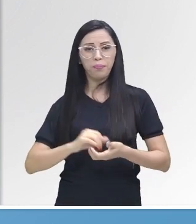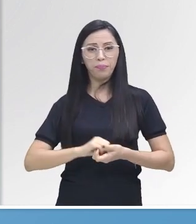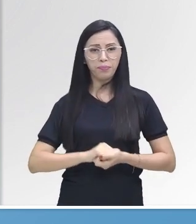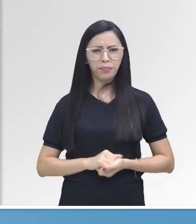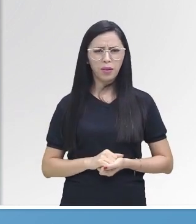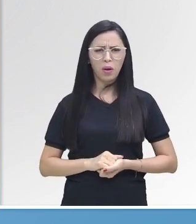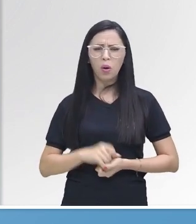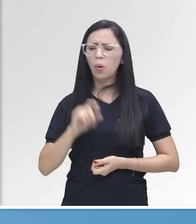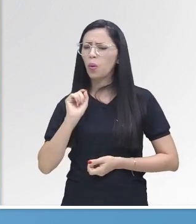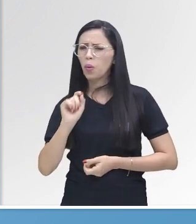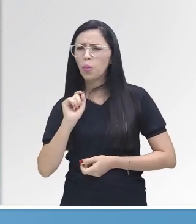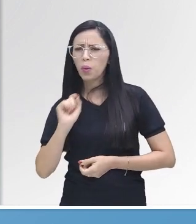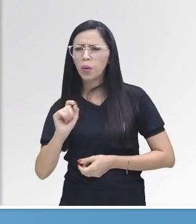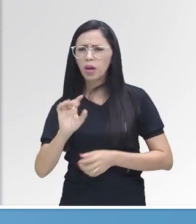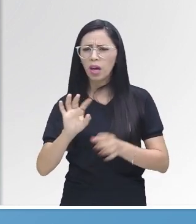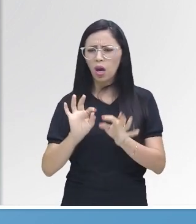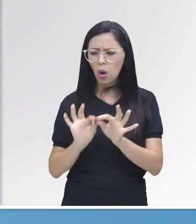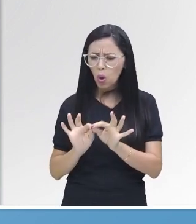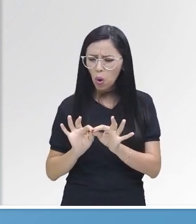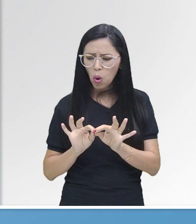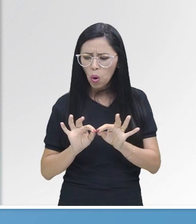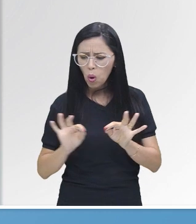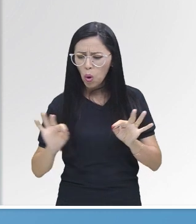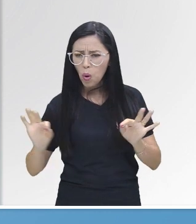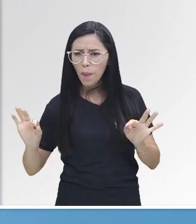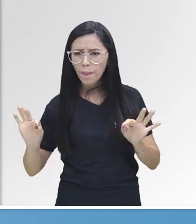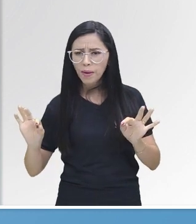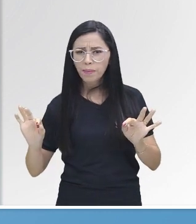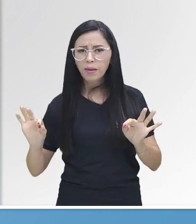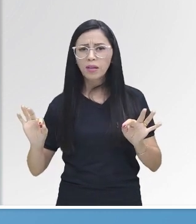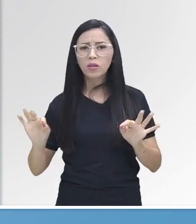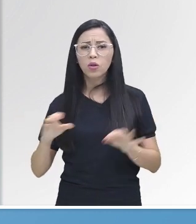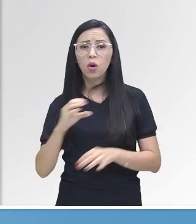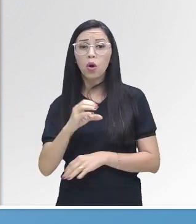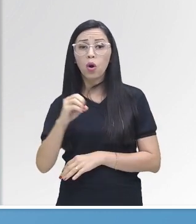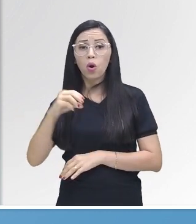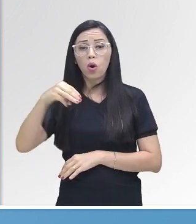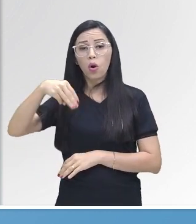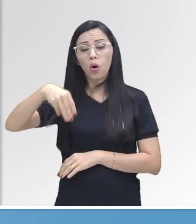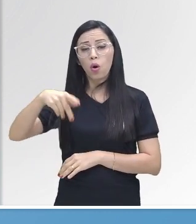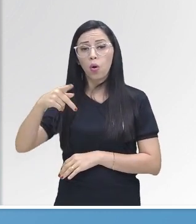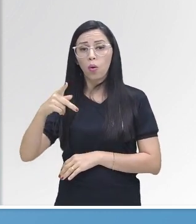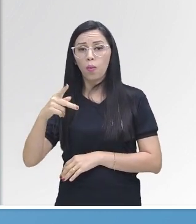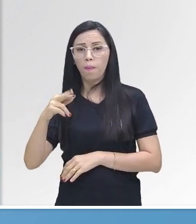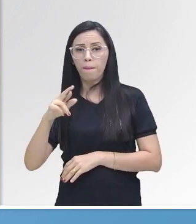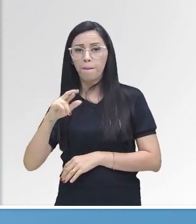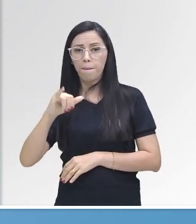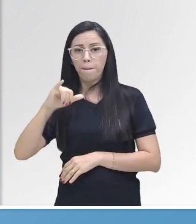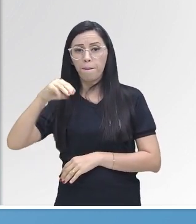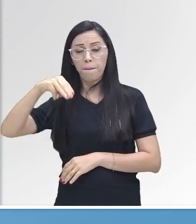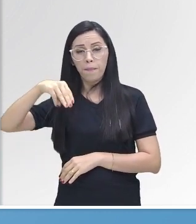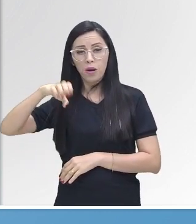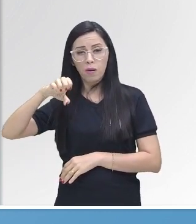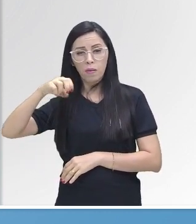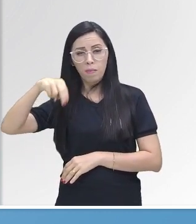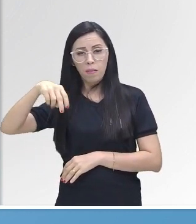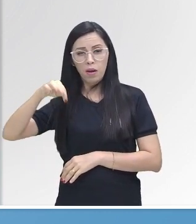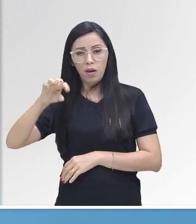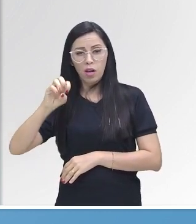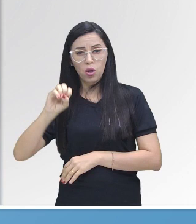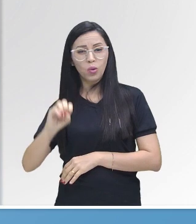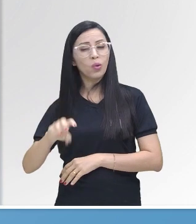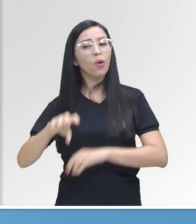que é o comprimento? Vocês já viram isso numa das nossas aulas anteriores, mas